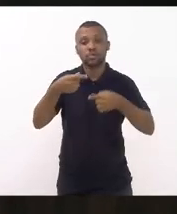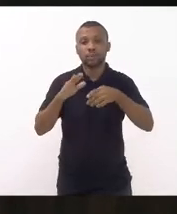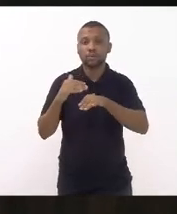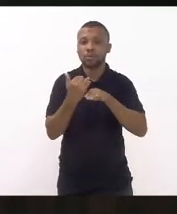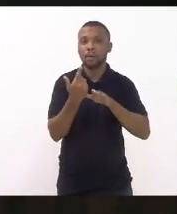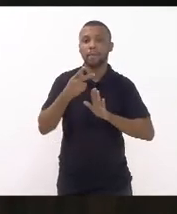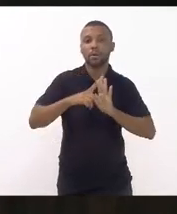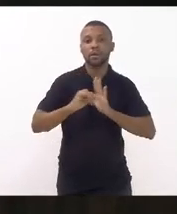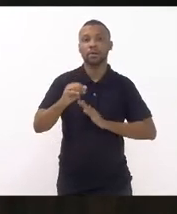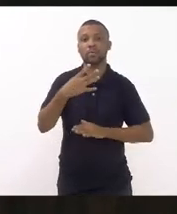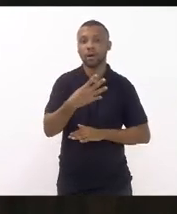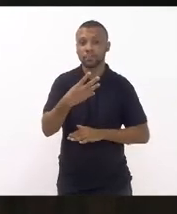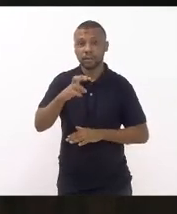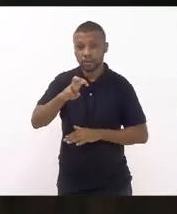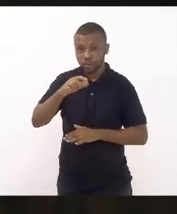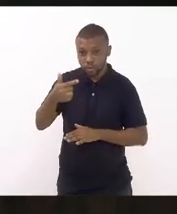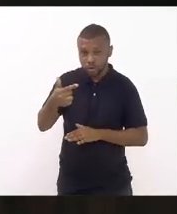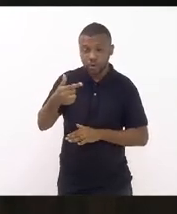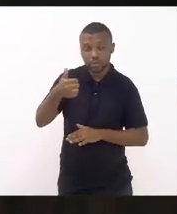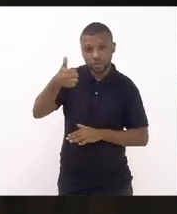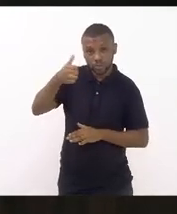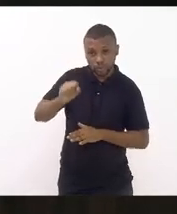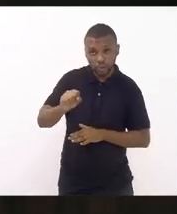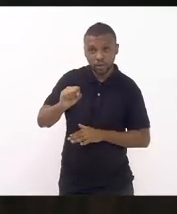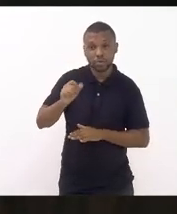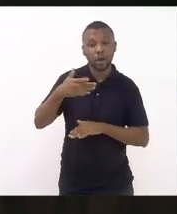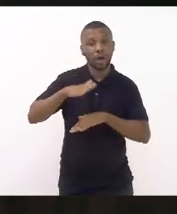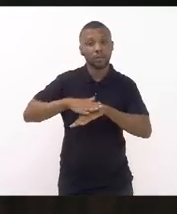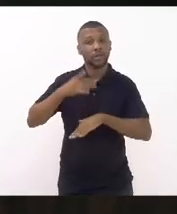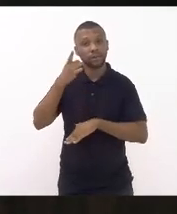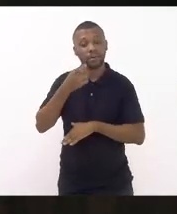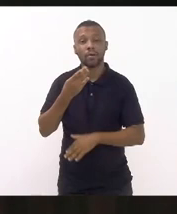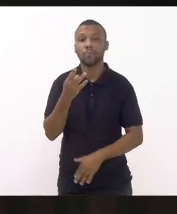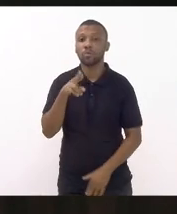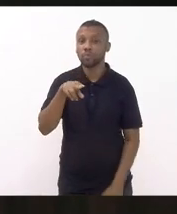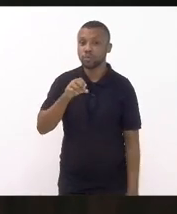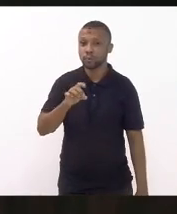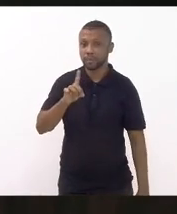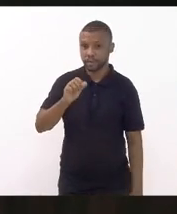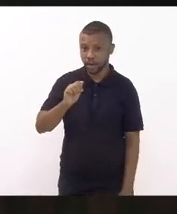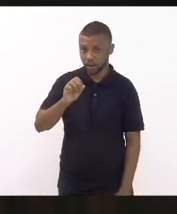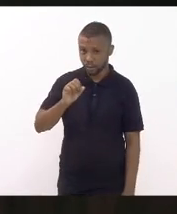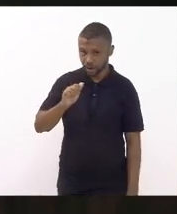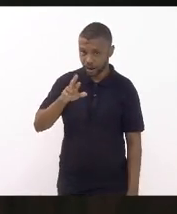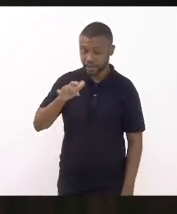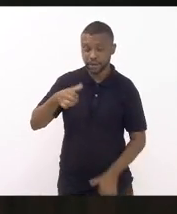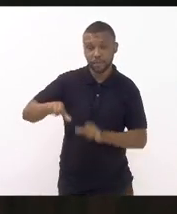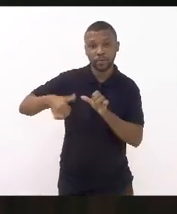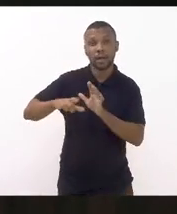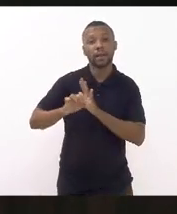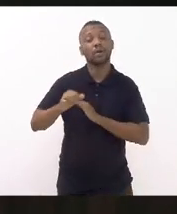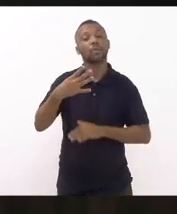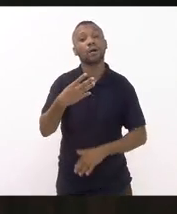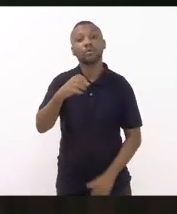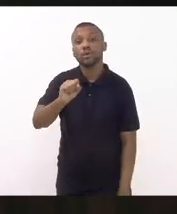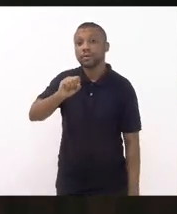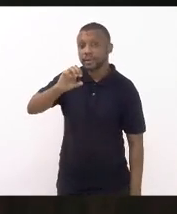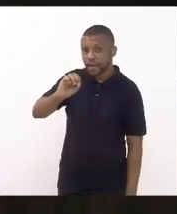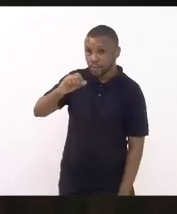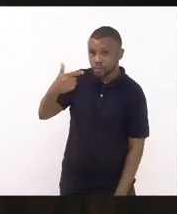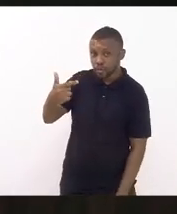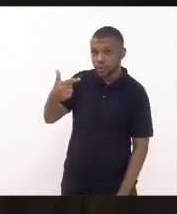de lei número 4452/18, de autoria dos deputados Bruno Dauari, que modifica a lei 4802.